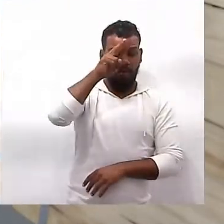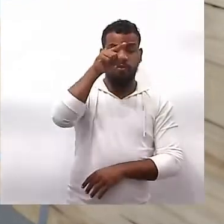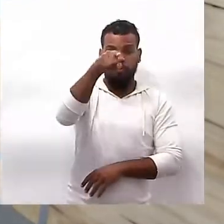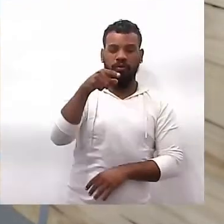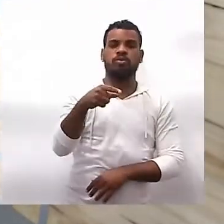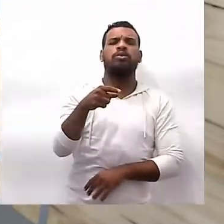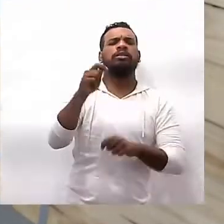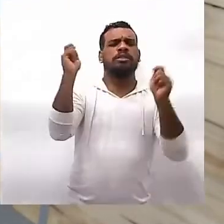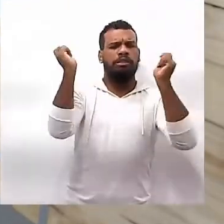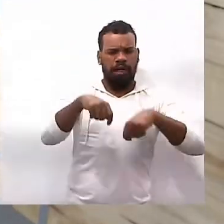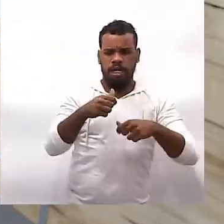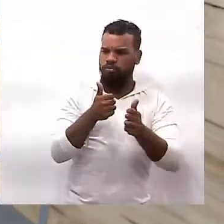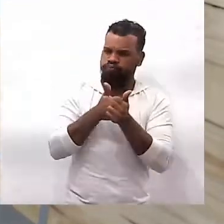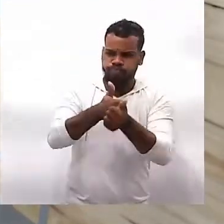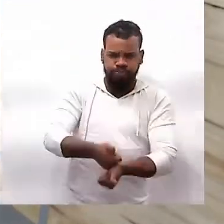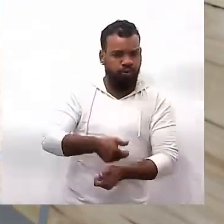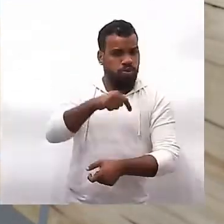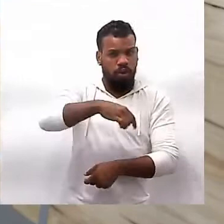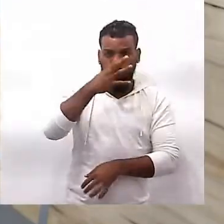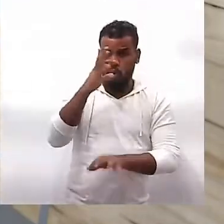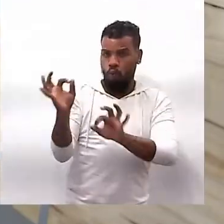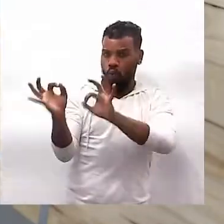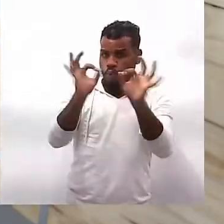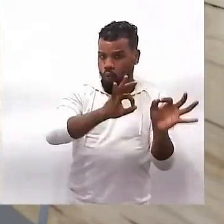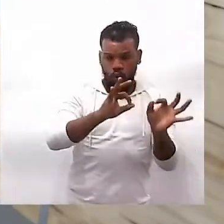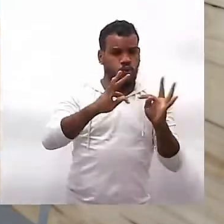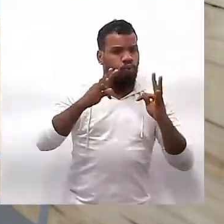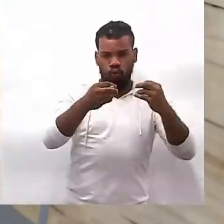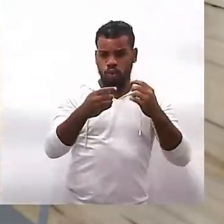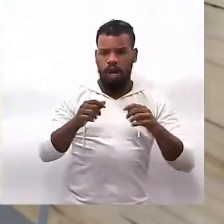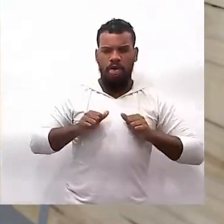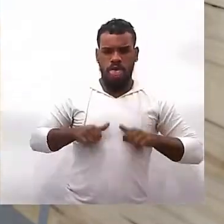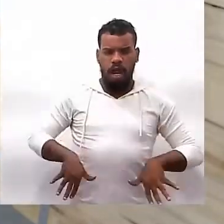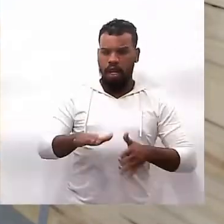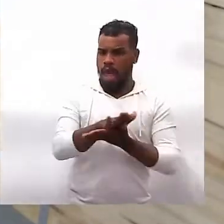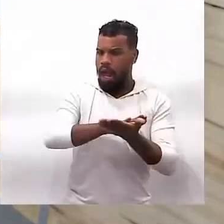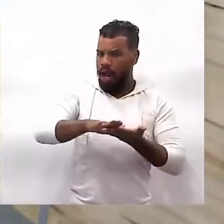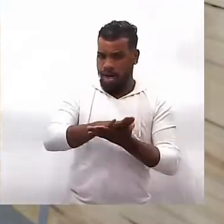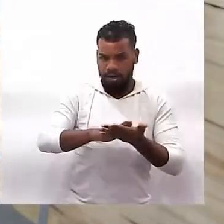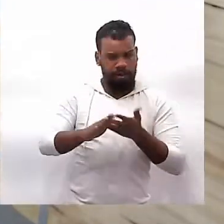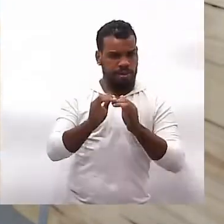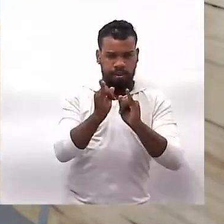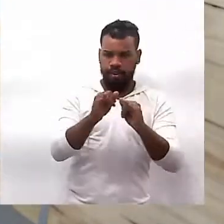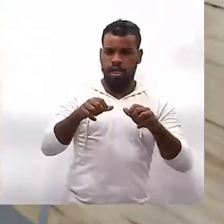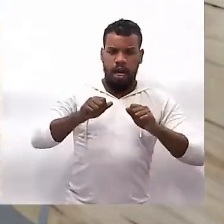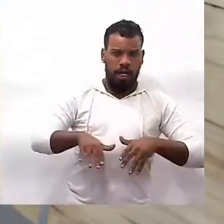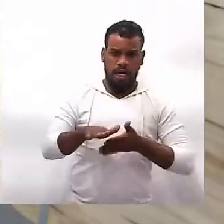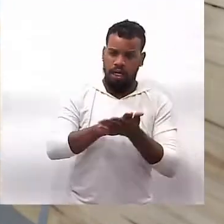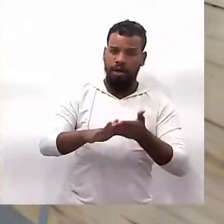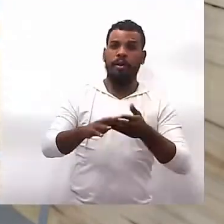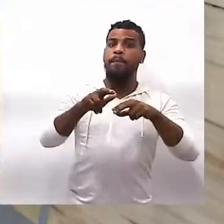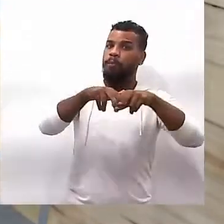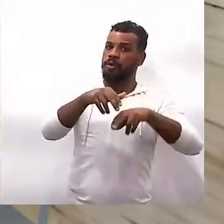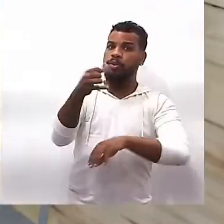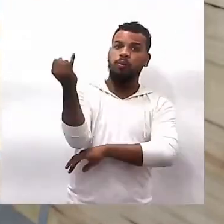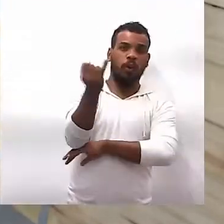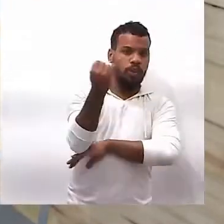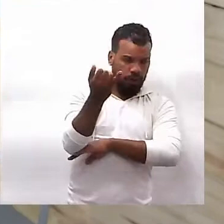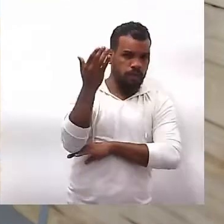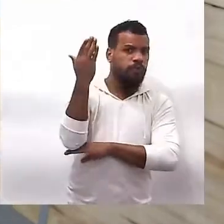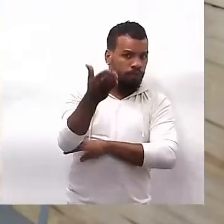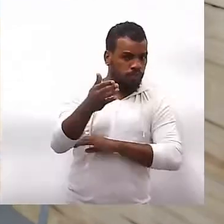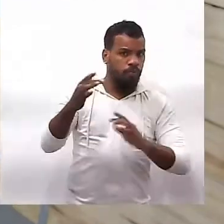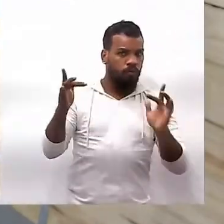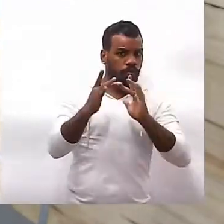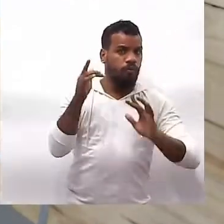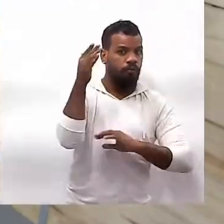aqui, vocês conseguem assistir tudo aqui sem gastar nada da internet de vocês, tá? Nada da internet de vocês, por isso que é importante vocês tenham Conecta Aí.